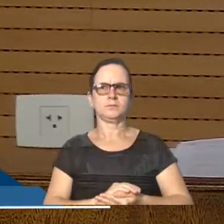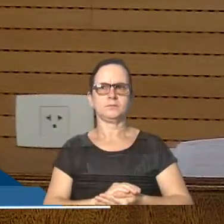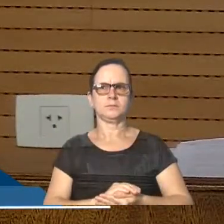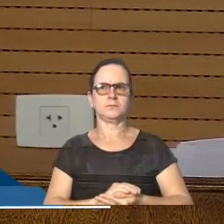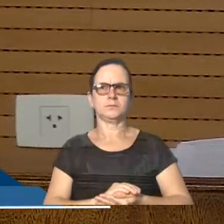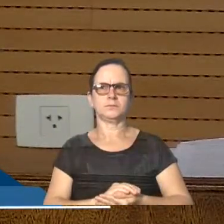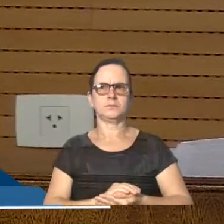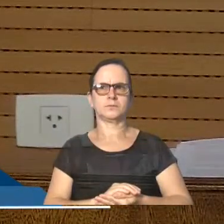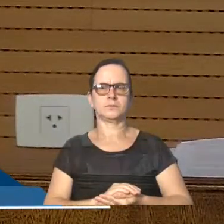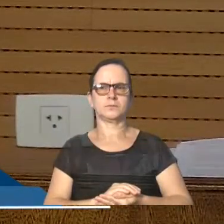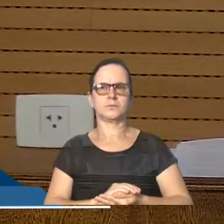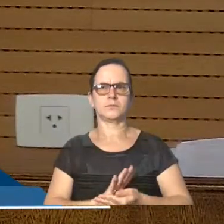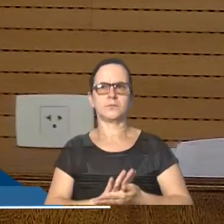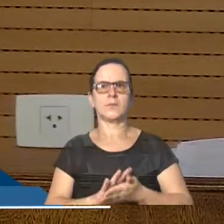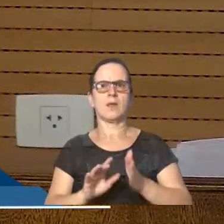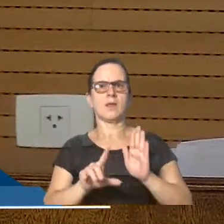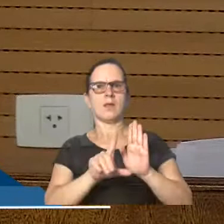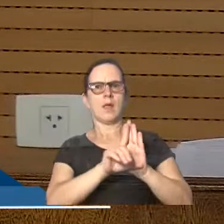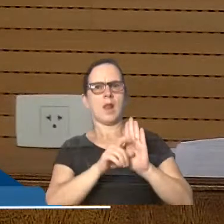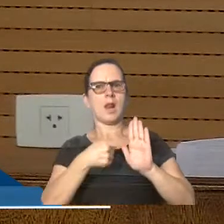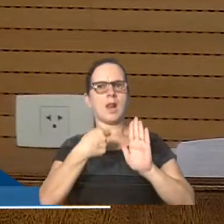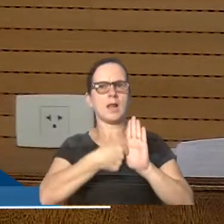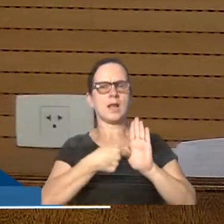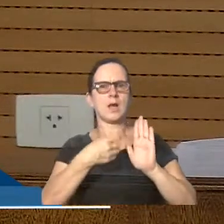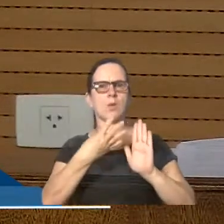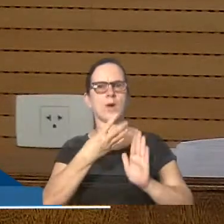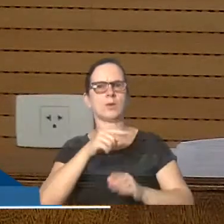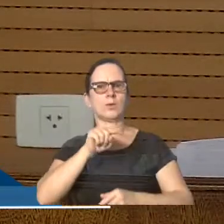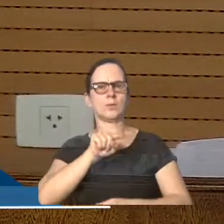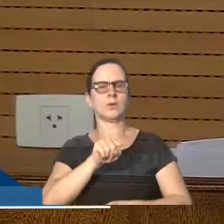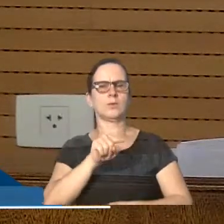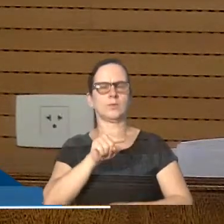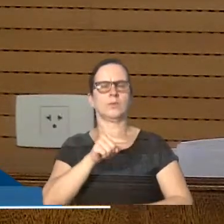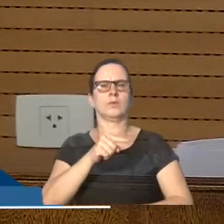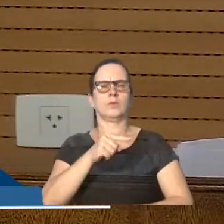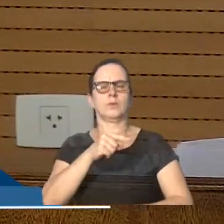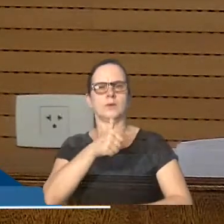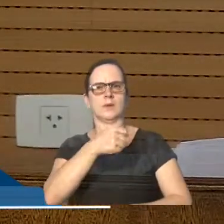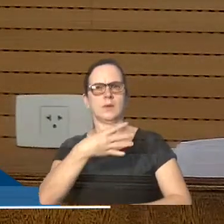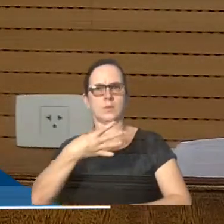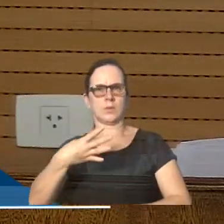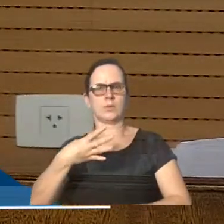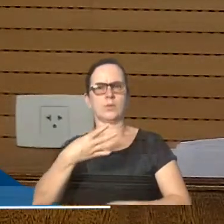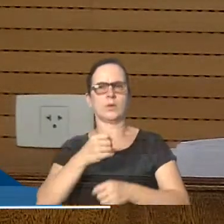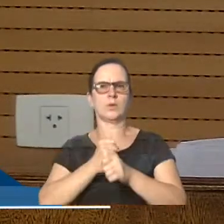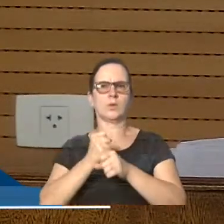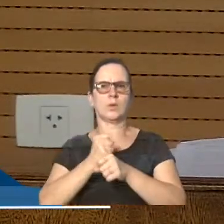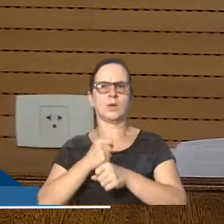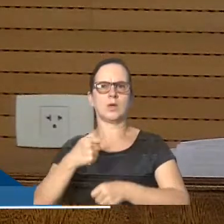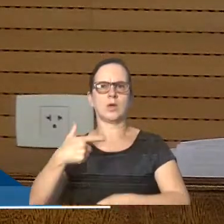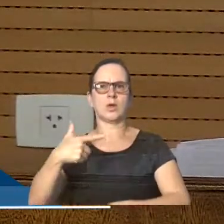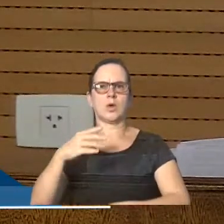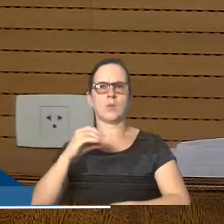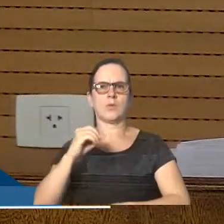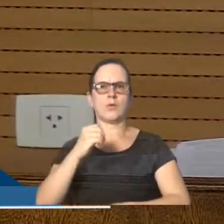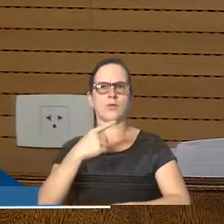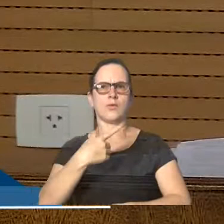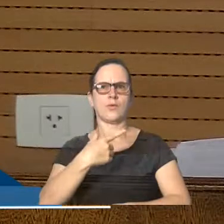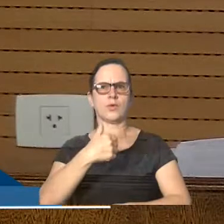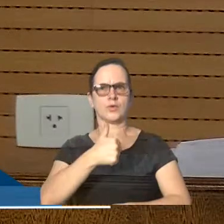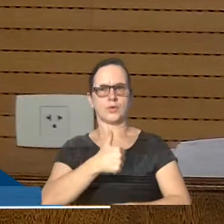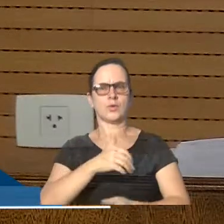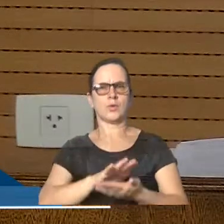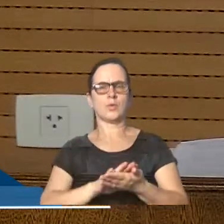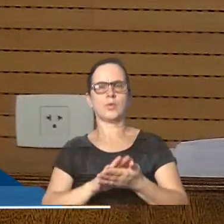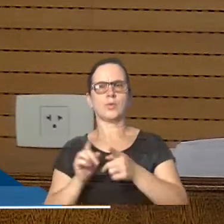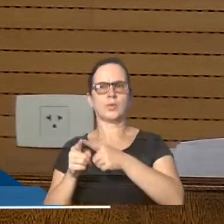aplicabilidade na Lei nº 4.114 de 2021, de autoria do vereador Rodrigo Ramos Soares, que dispõe sobre o